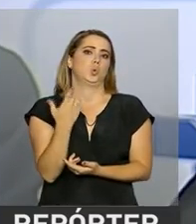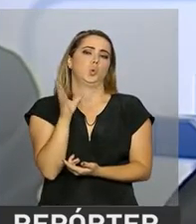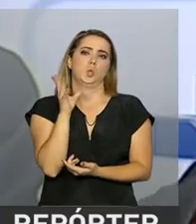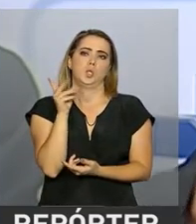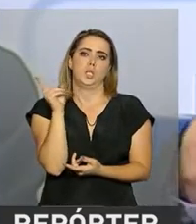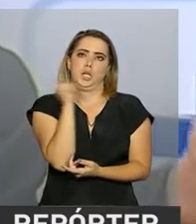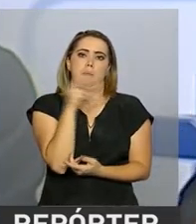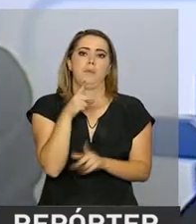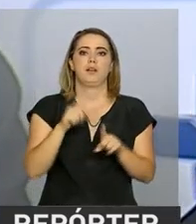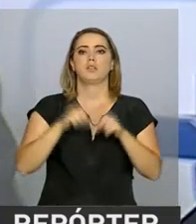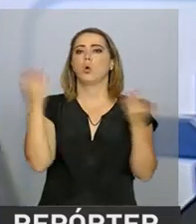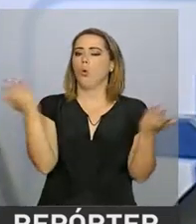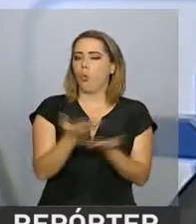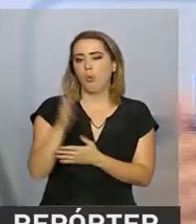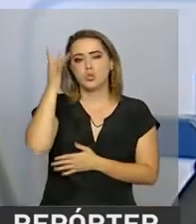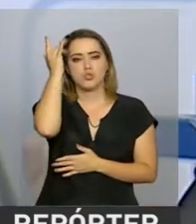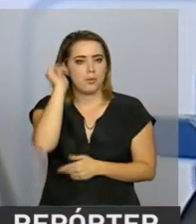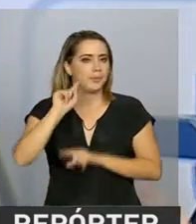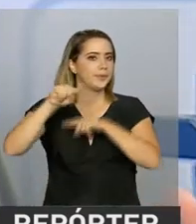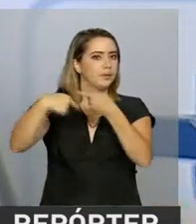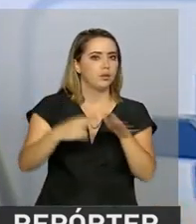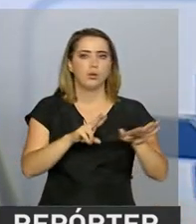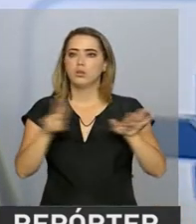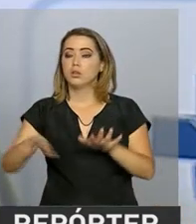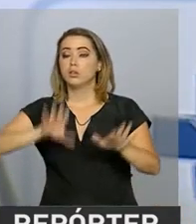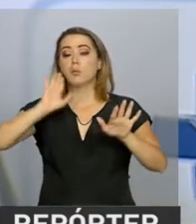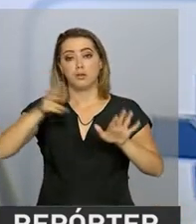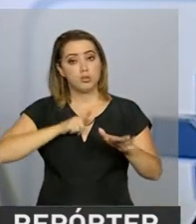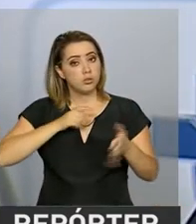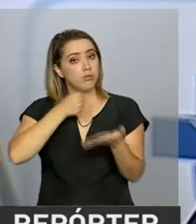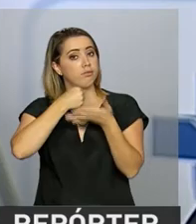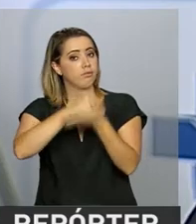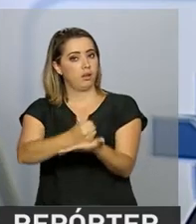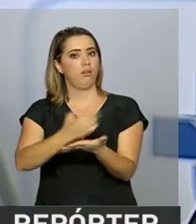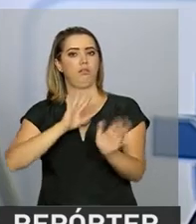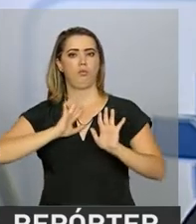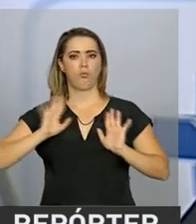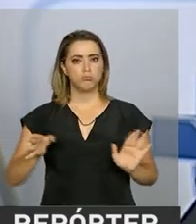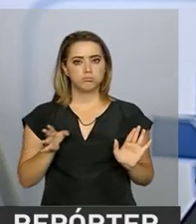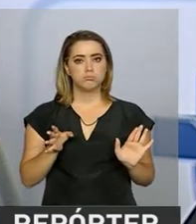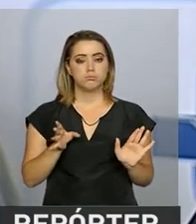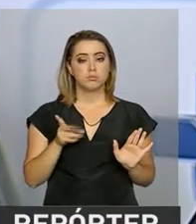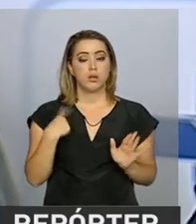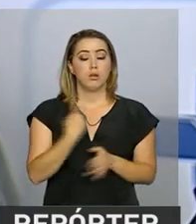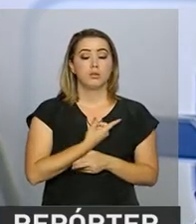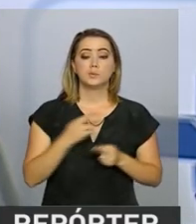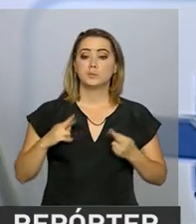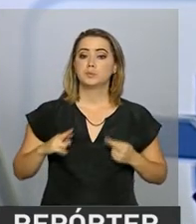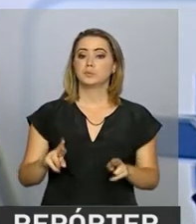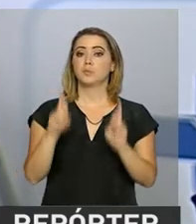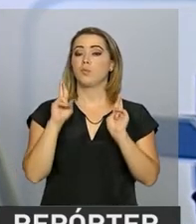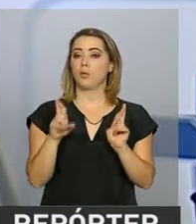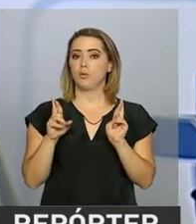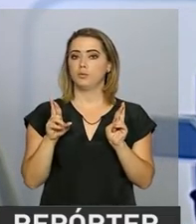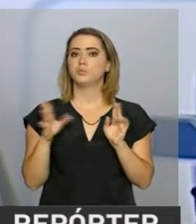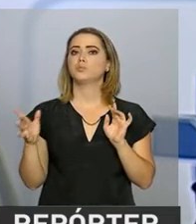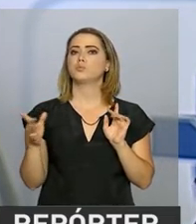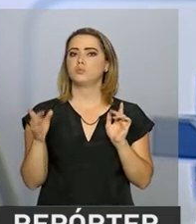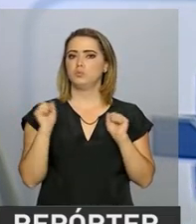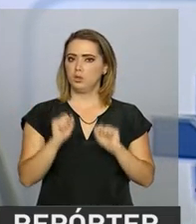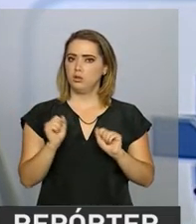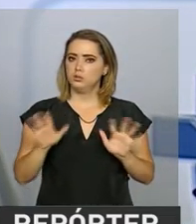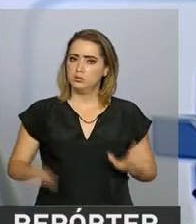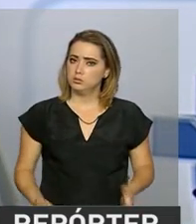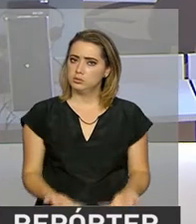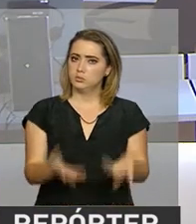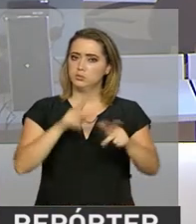ser hoje, amanhã, semana que vem, as vacinas já estão disponíveis, né? E nós esperamos contar, de fato, com a mobilização